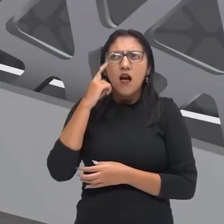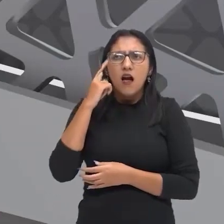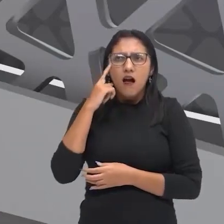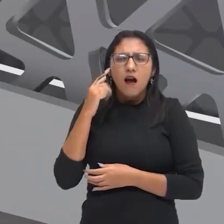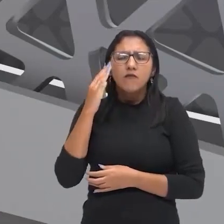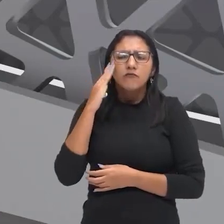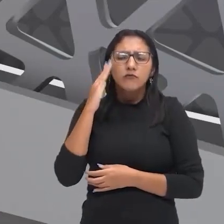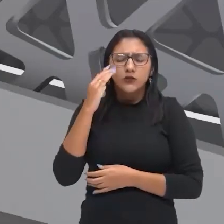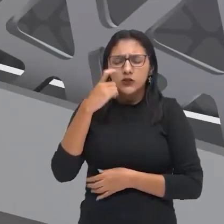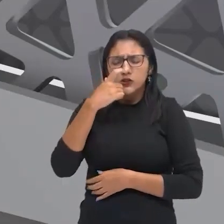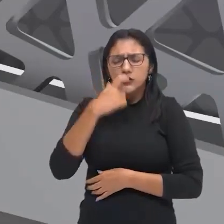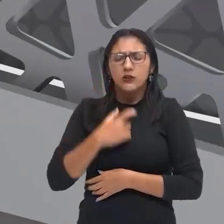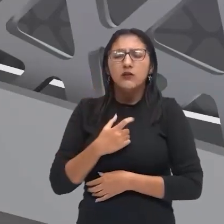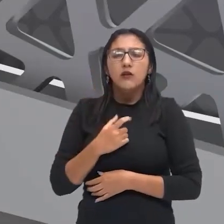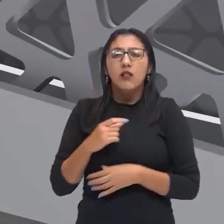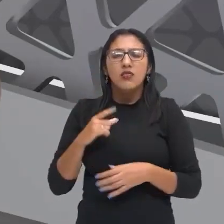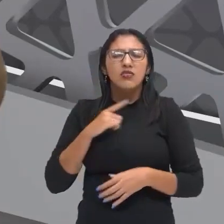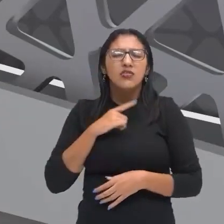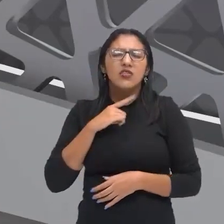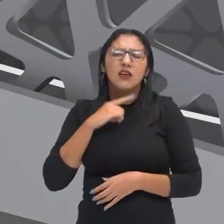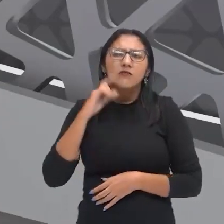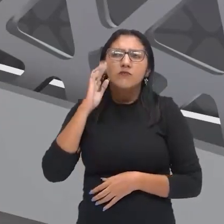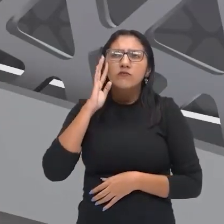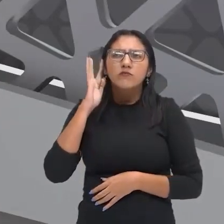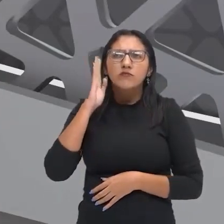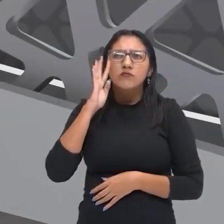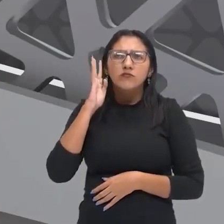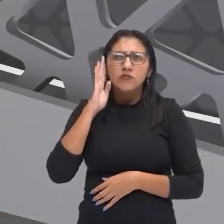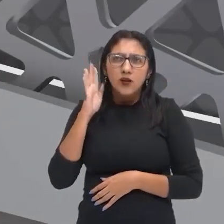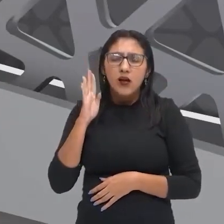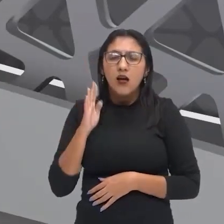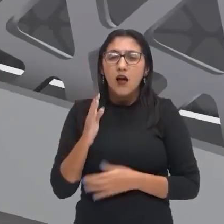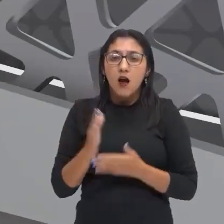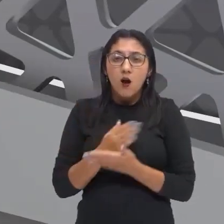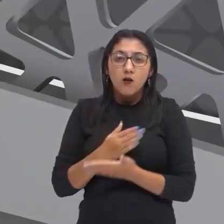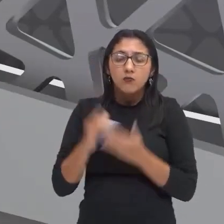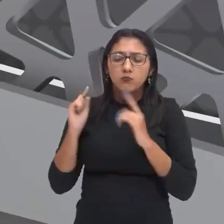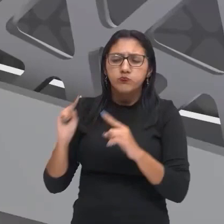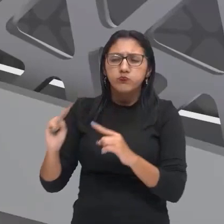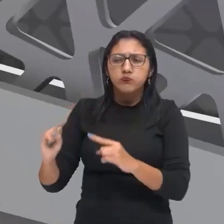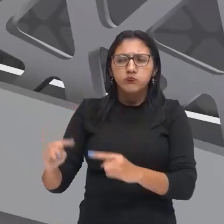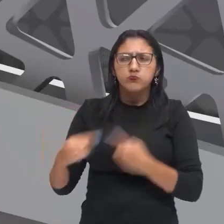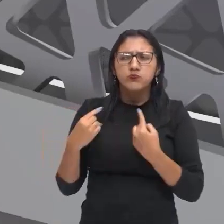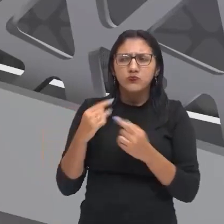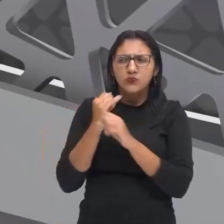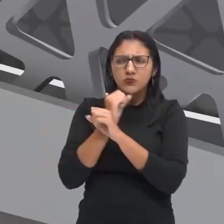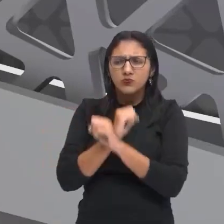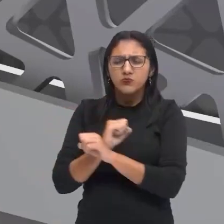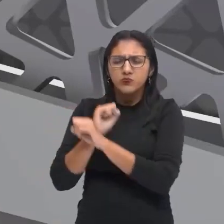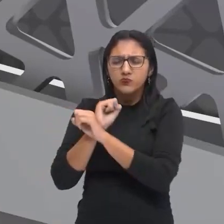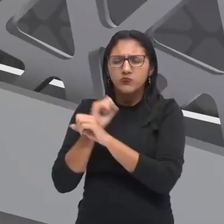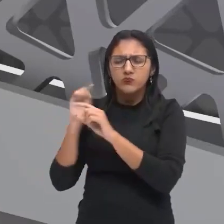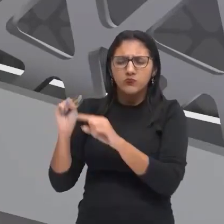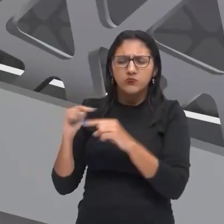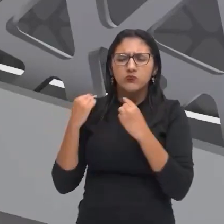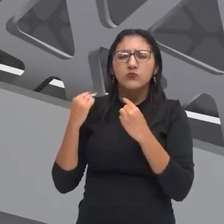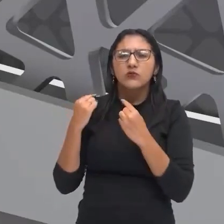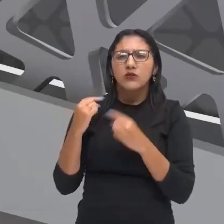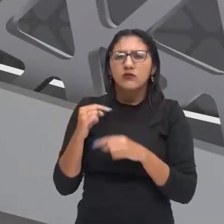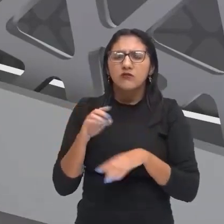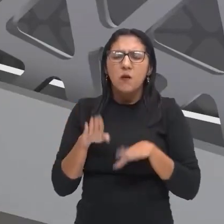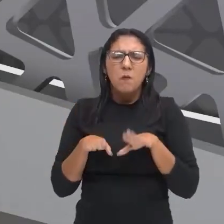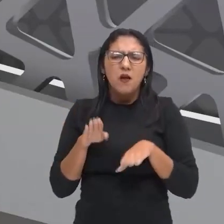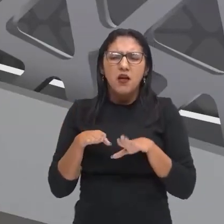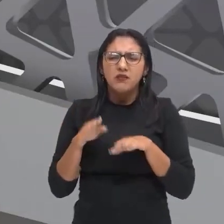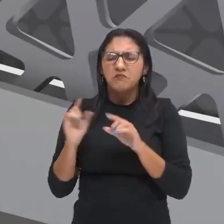verdade, muitas coisas passam a não nos atingir. Às vezes, quando a gente se ofende com determinados